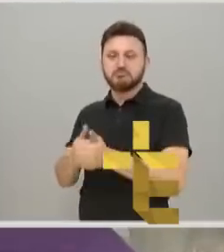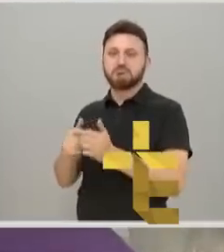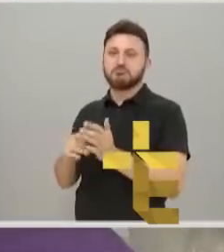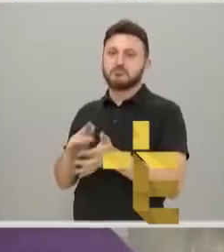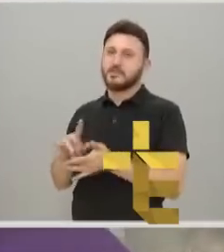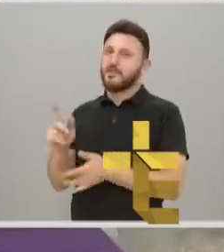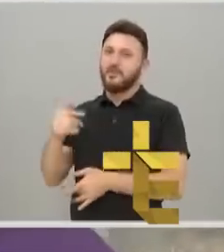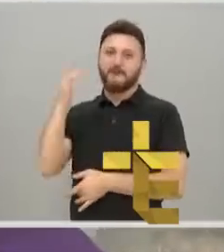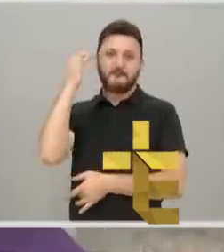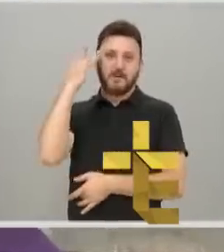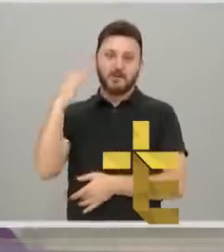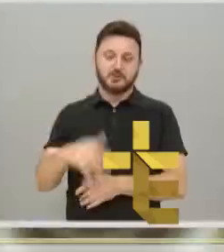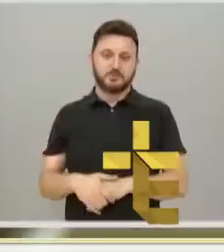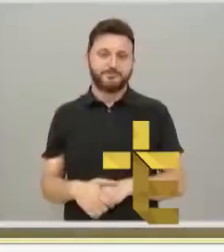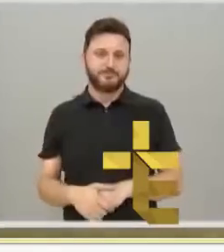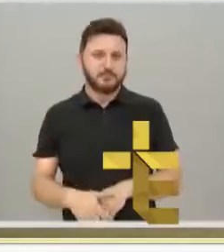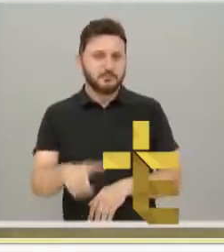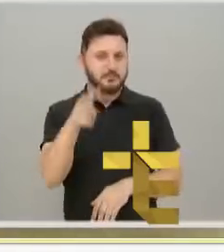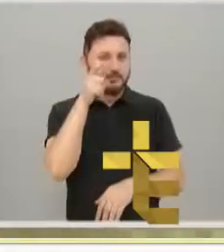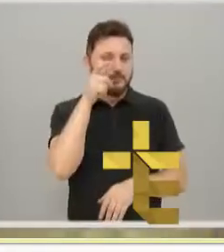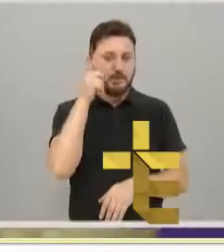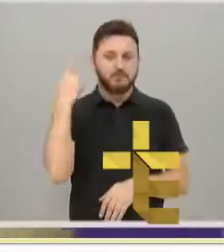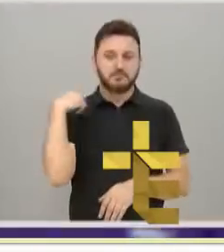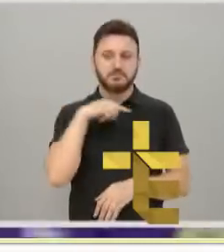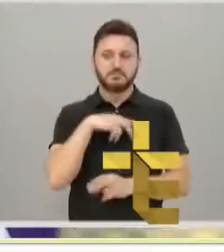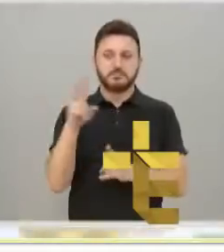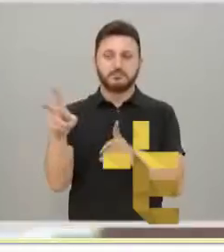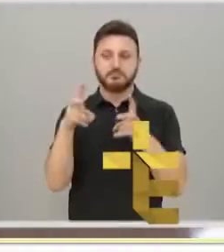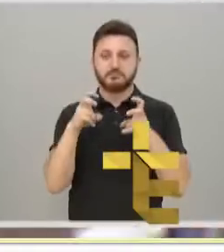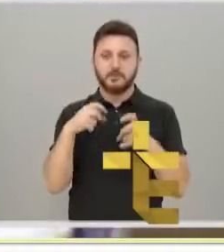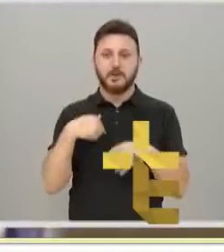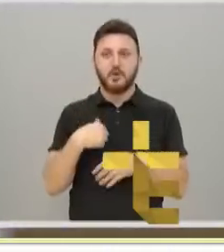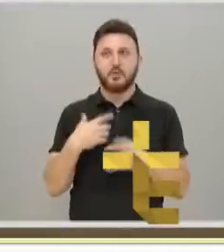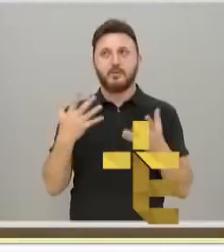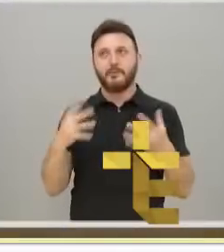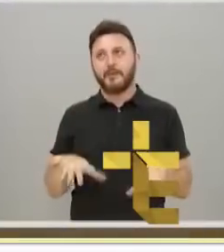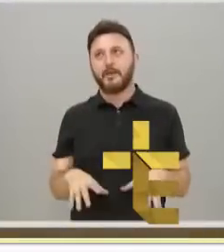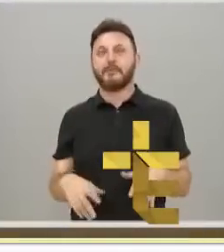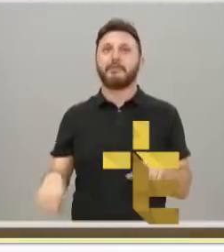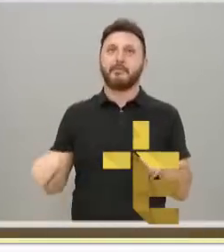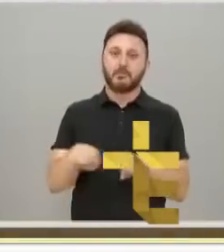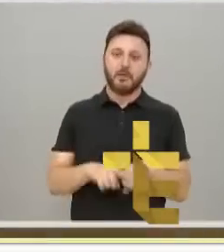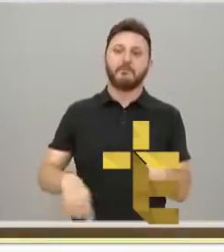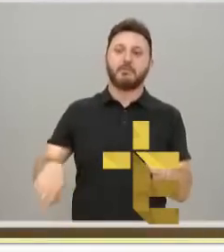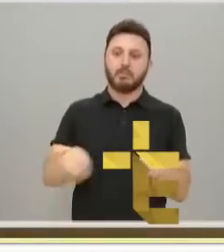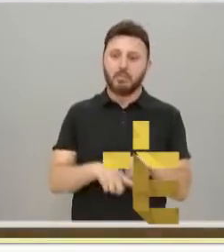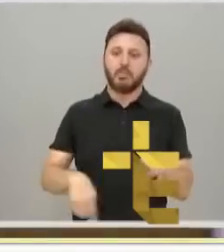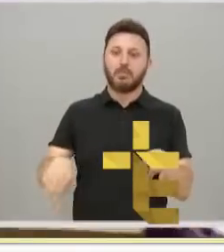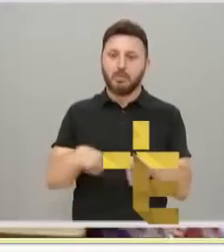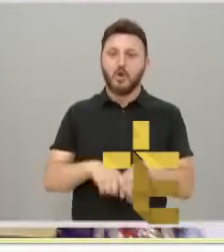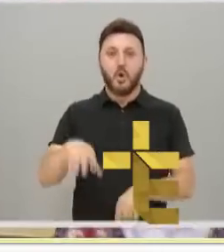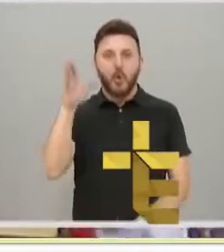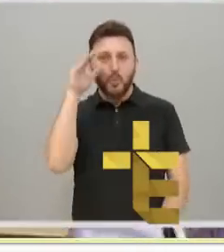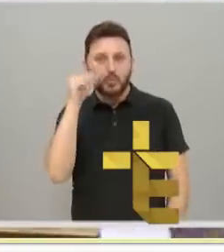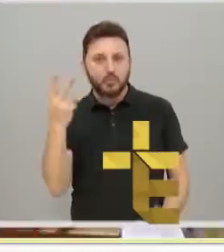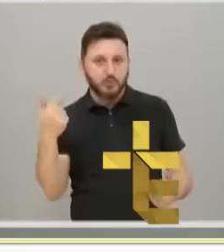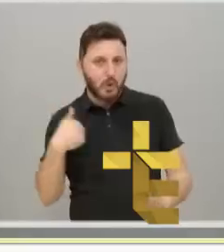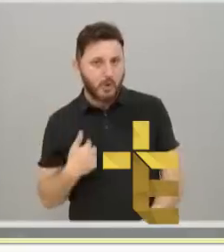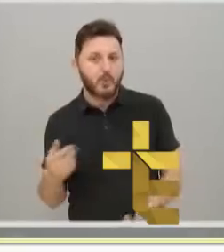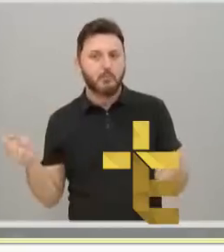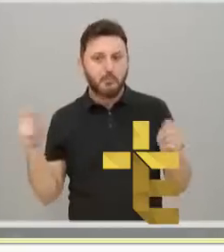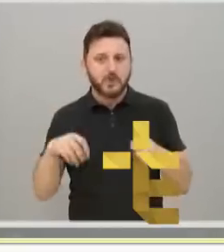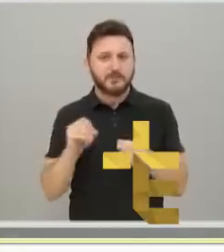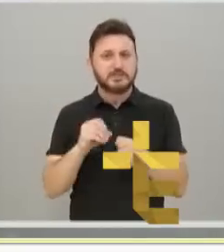É interessante a gente perceber, e aqui não quero ficar fazendo elucubrações, quem é curioso como eu,